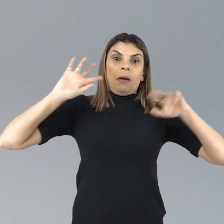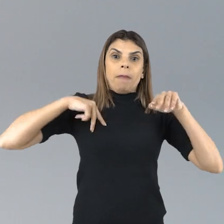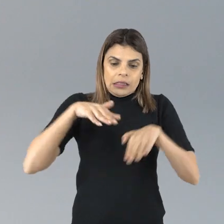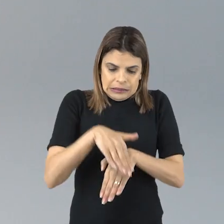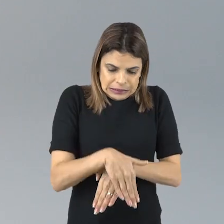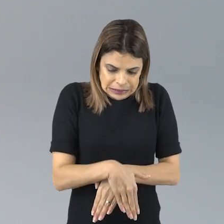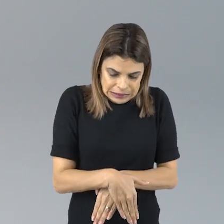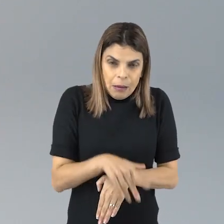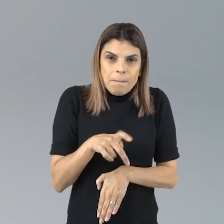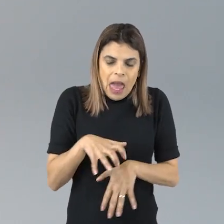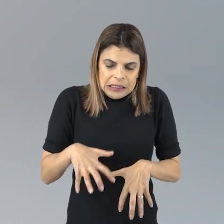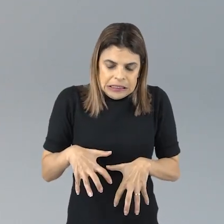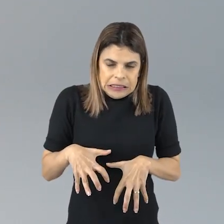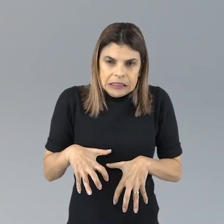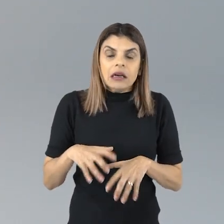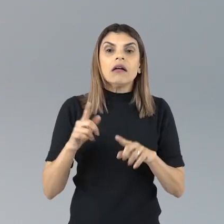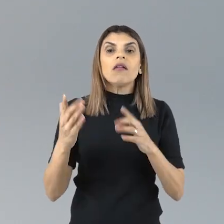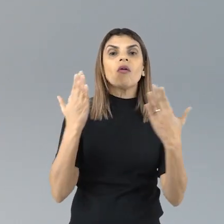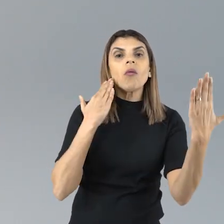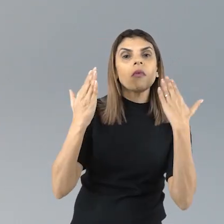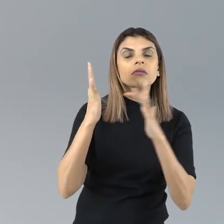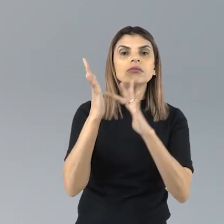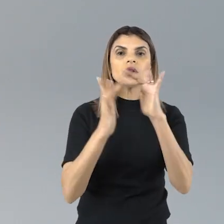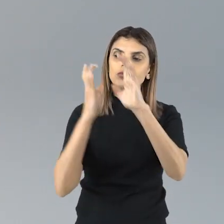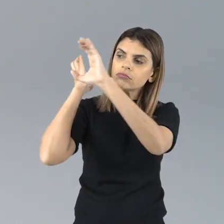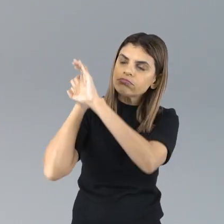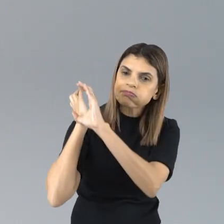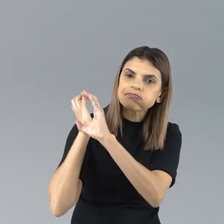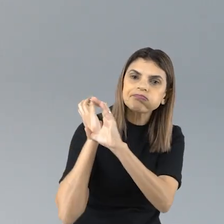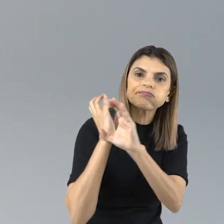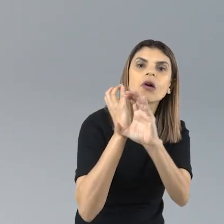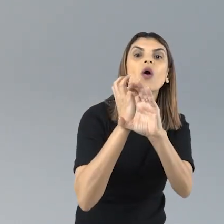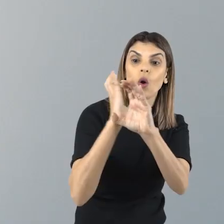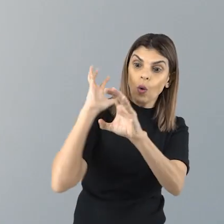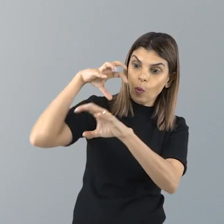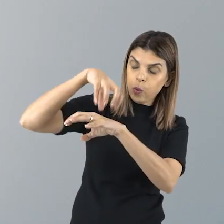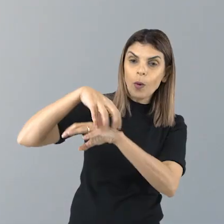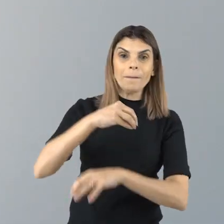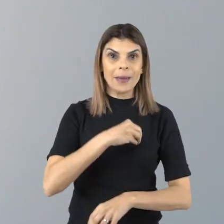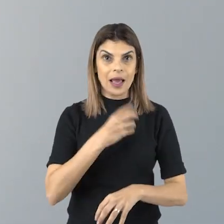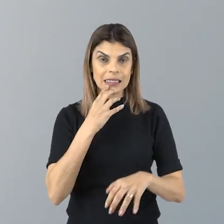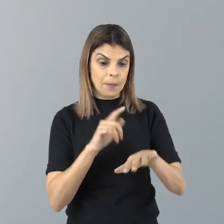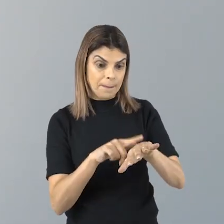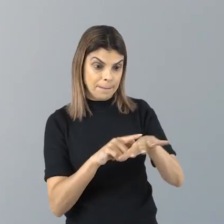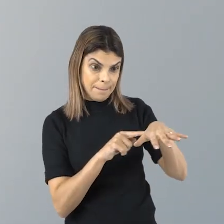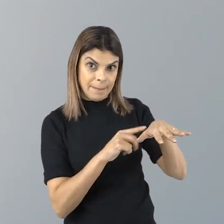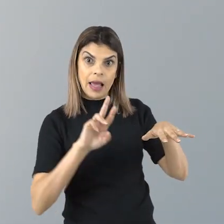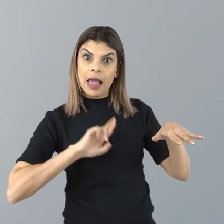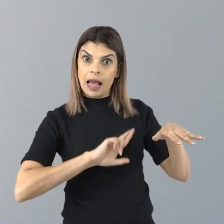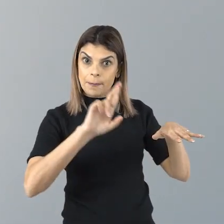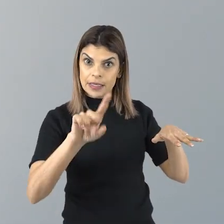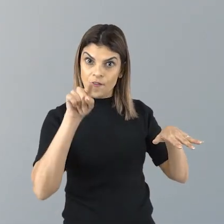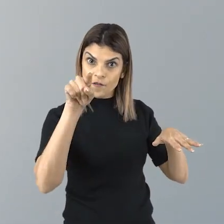sofrimento espiritual, pois ele carregou o peso do nosso pecado. Eu escutei a seguinte explicação. Esta mão representa você e